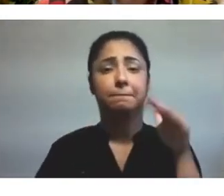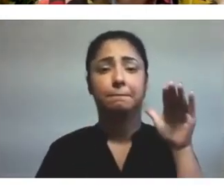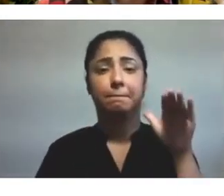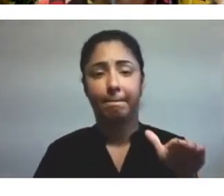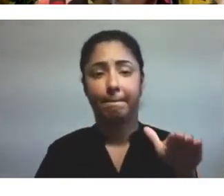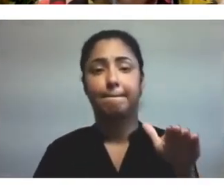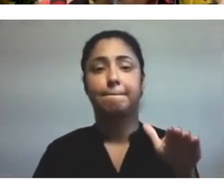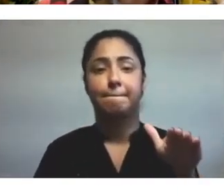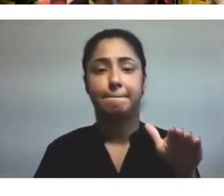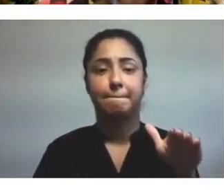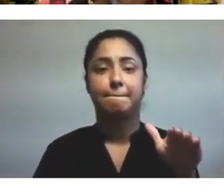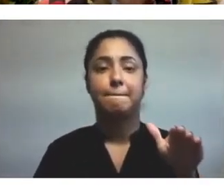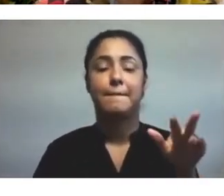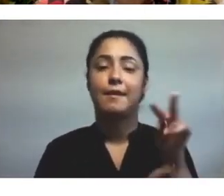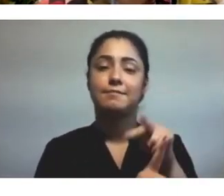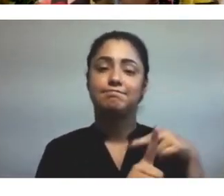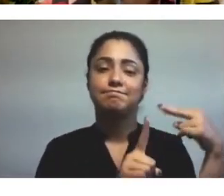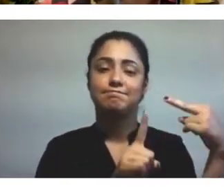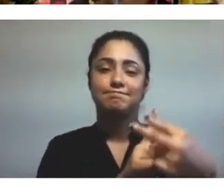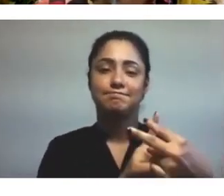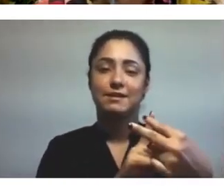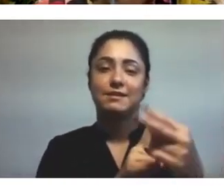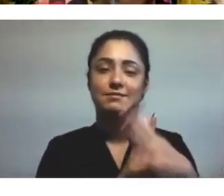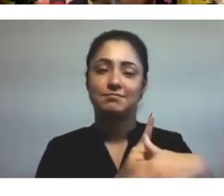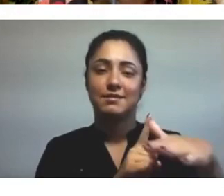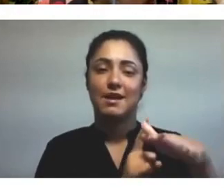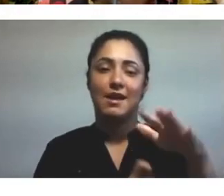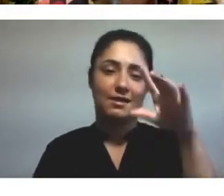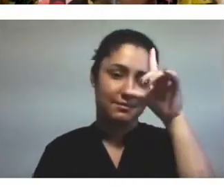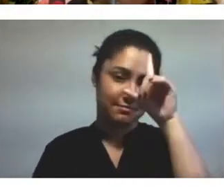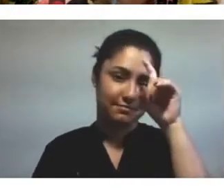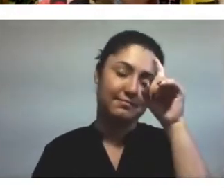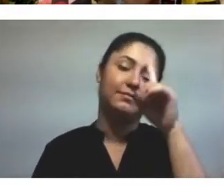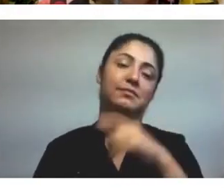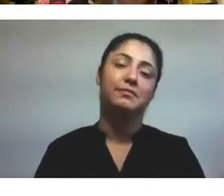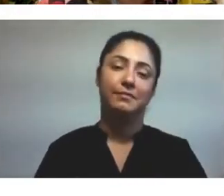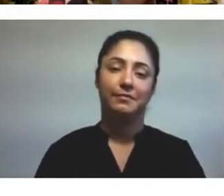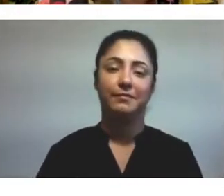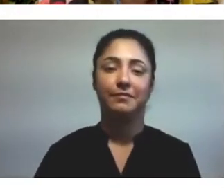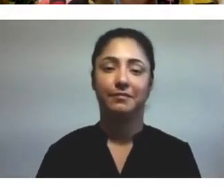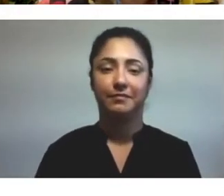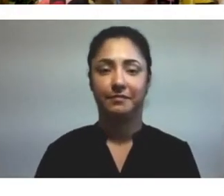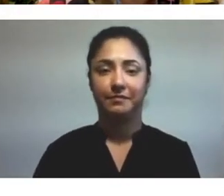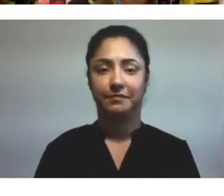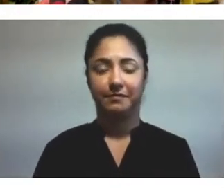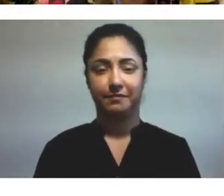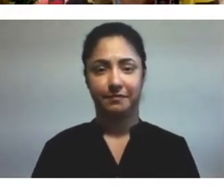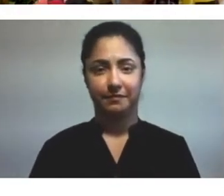hospital, uma nova perspectiva de unidade de saúde. Próximo slide, por favor.